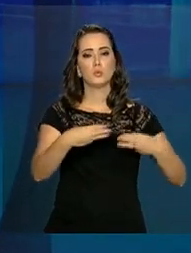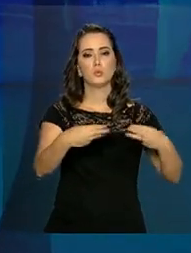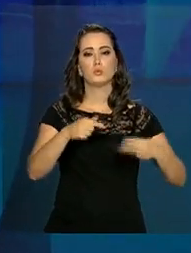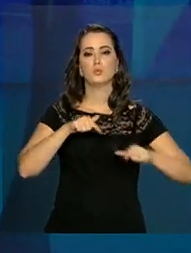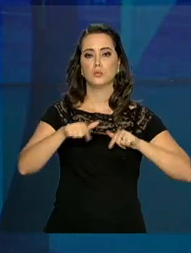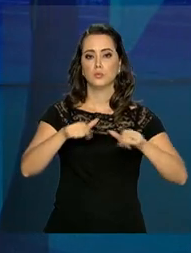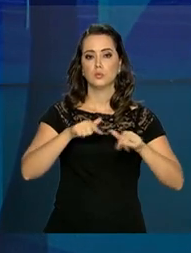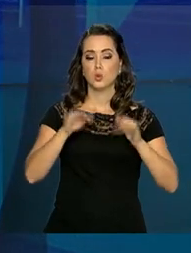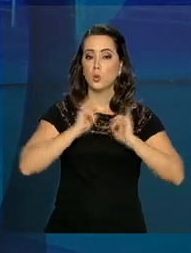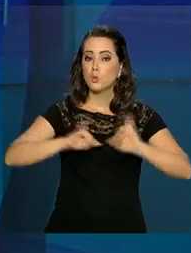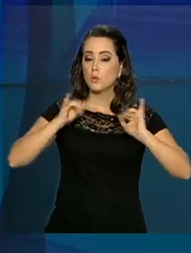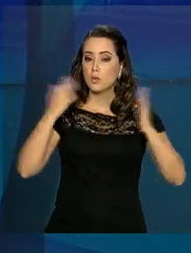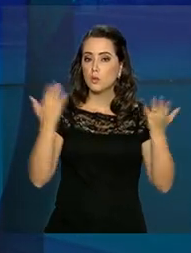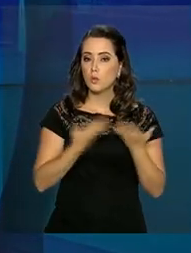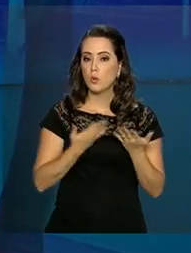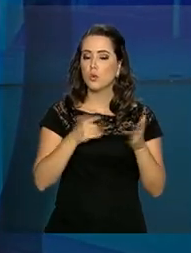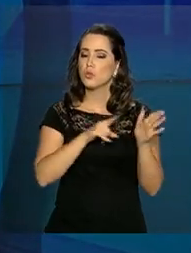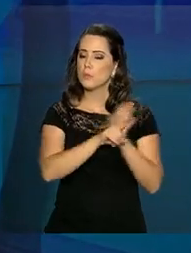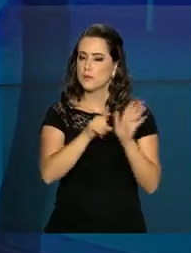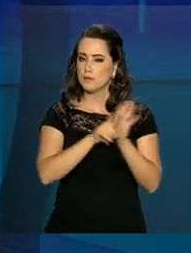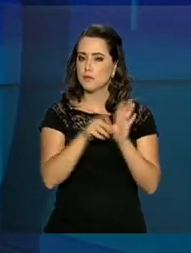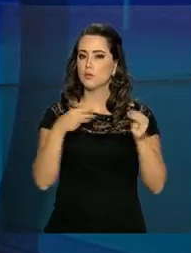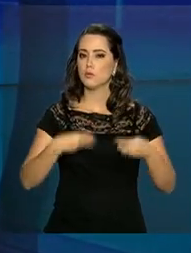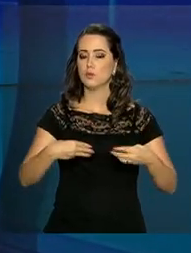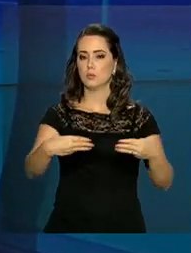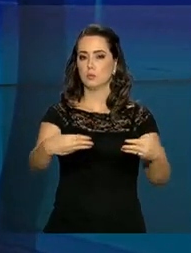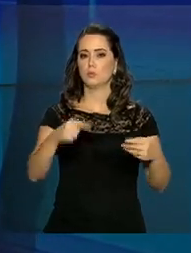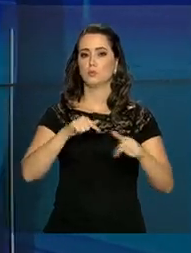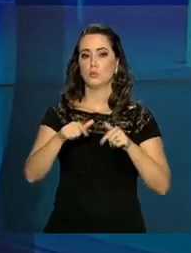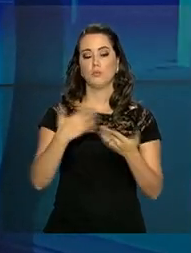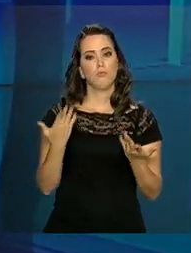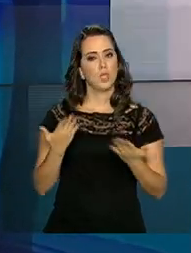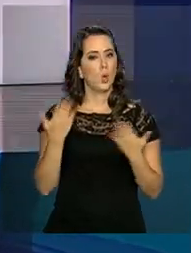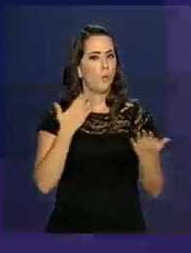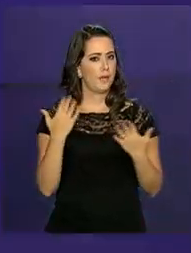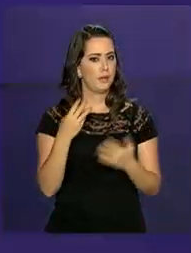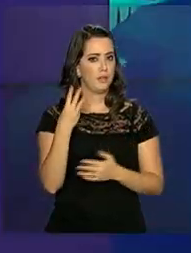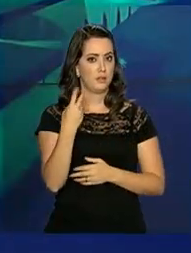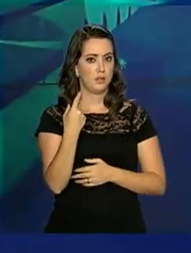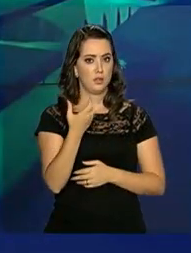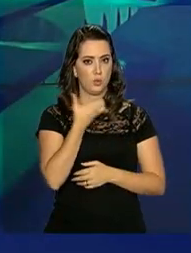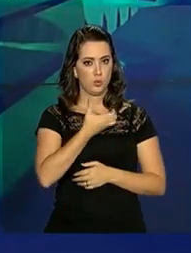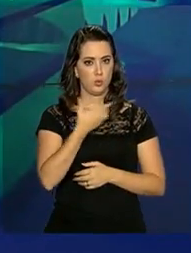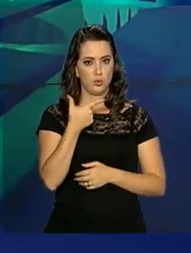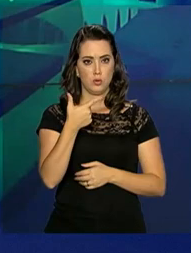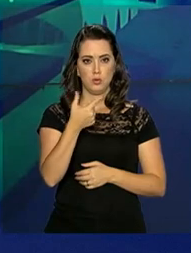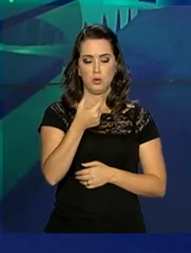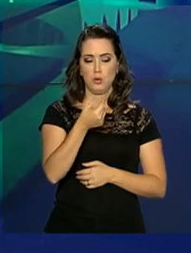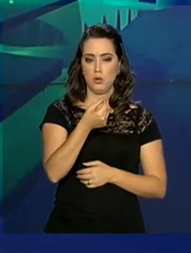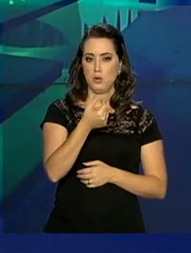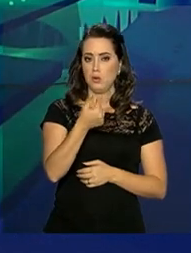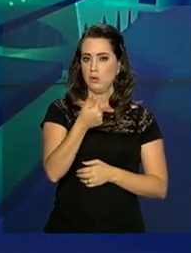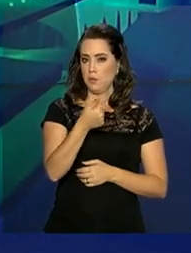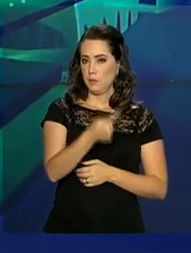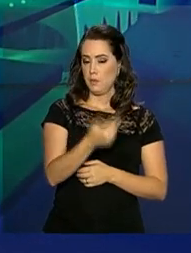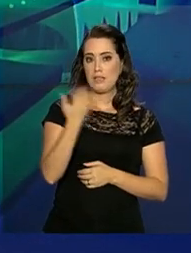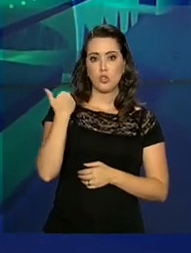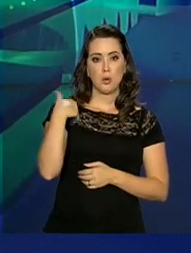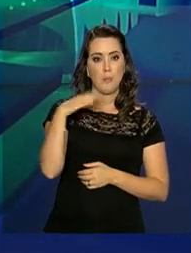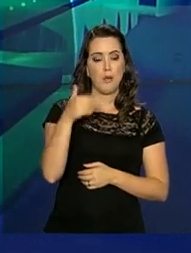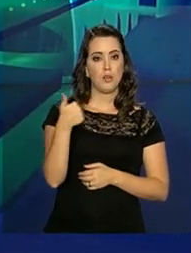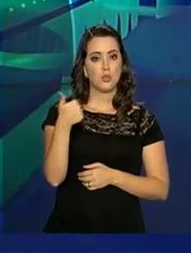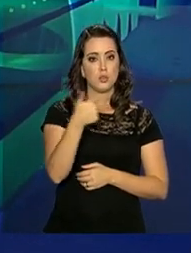Internacionais, divulgado hoje pelo Ministério do Trabalho. Para se ter uma ideia, em 31 de dezembro de 2017, havia mais